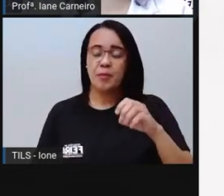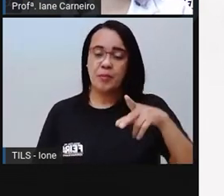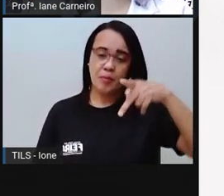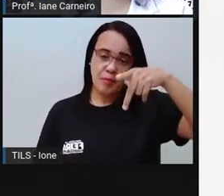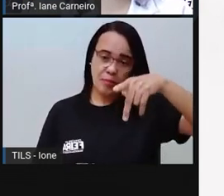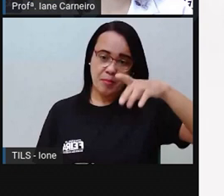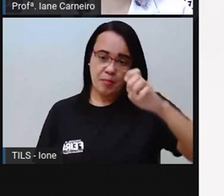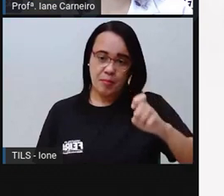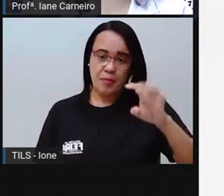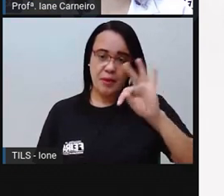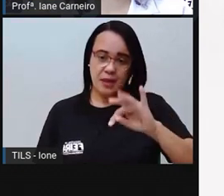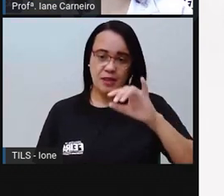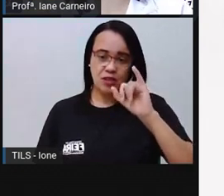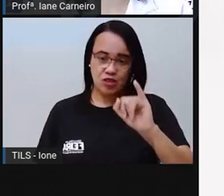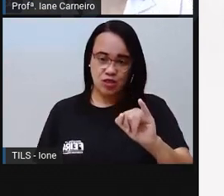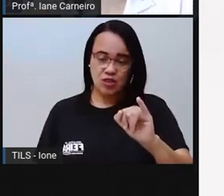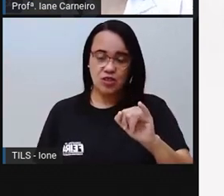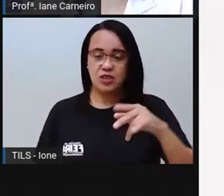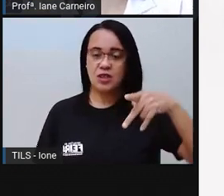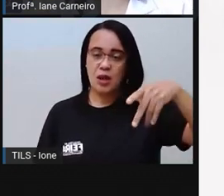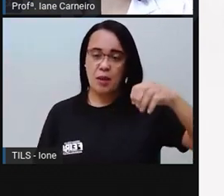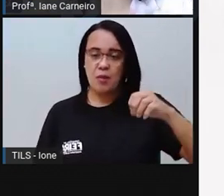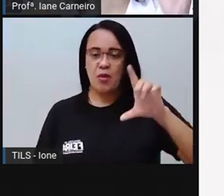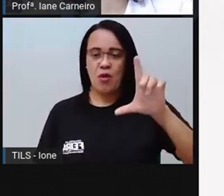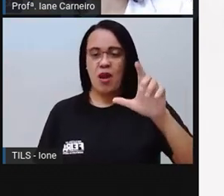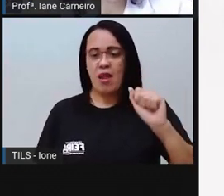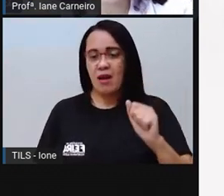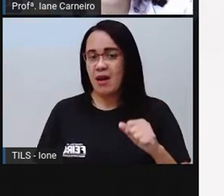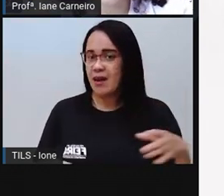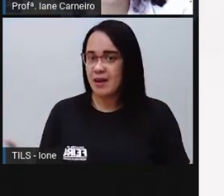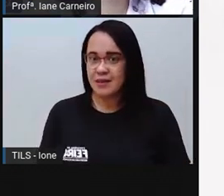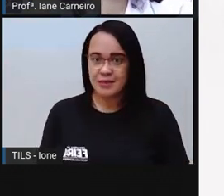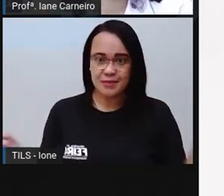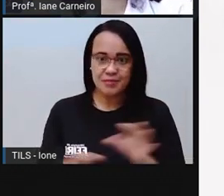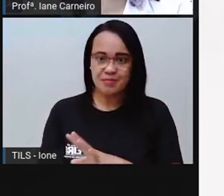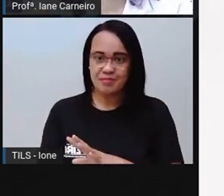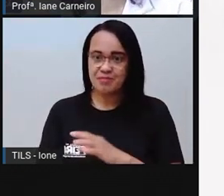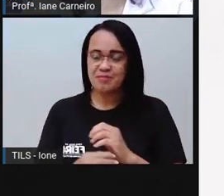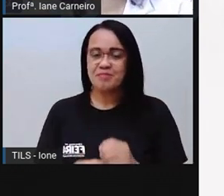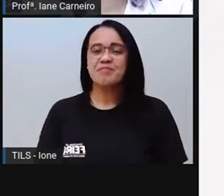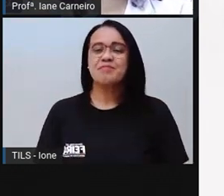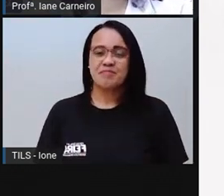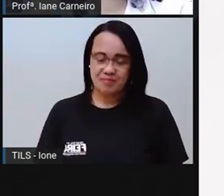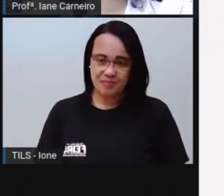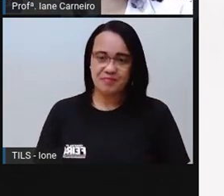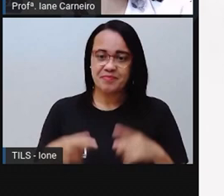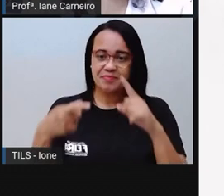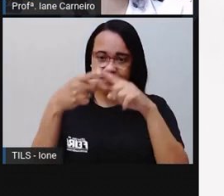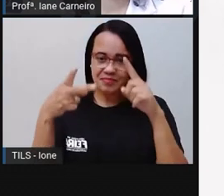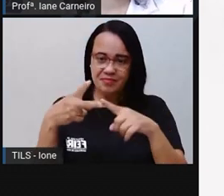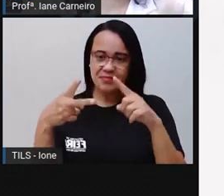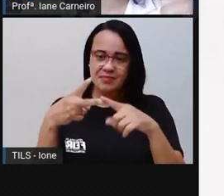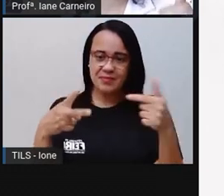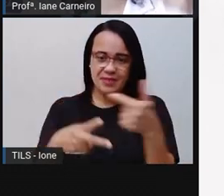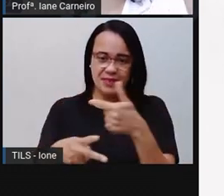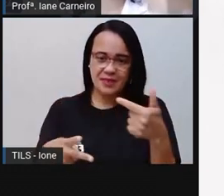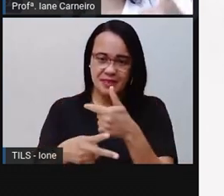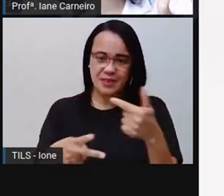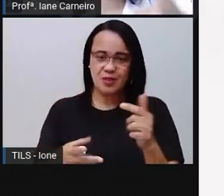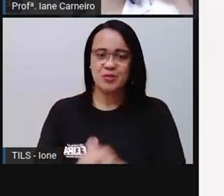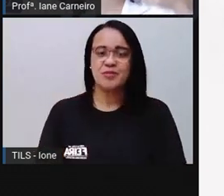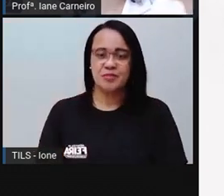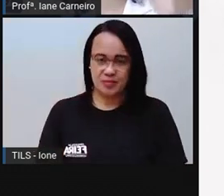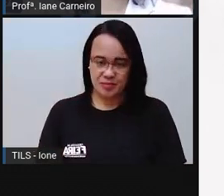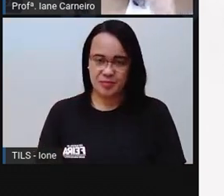Petit. Olá, olha só, ele mesmo já formou bastante coisa. Vamos para a segunda, ó. Adoleta,